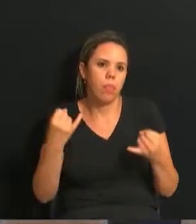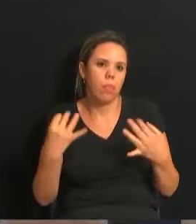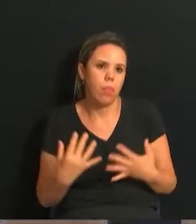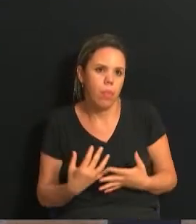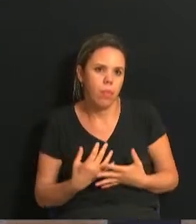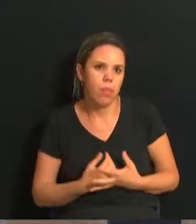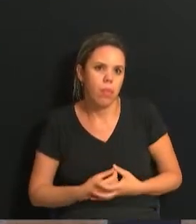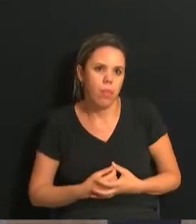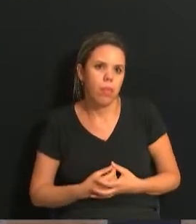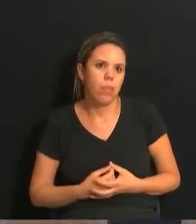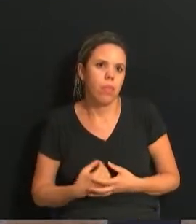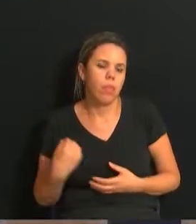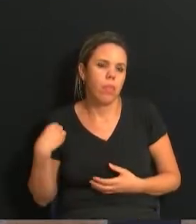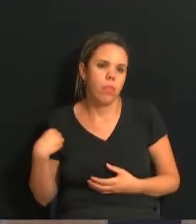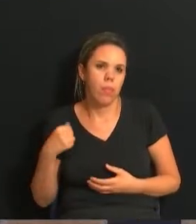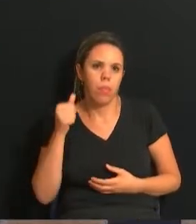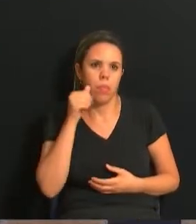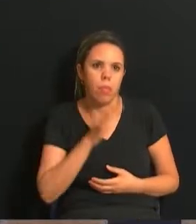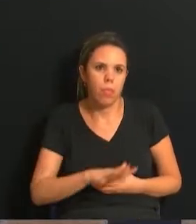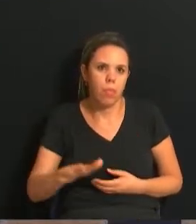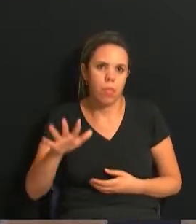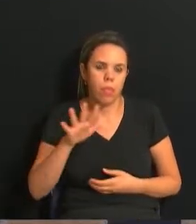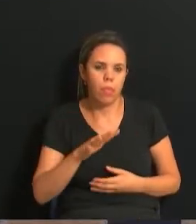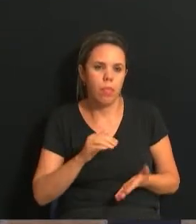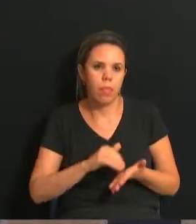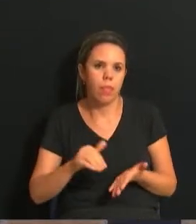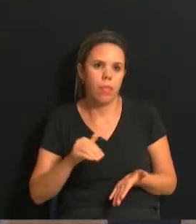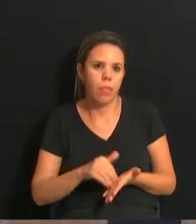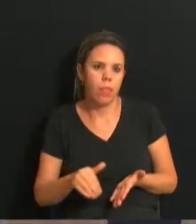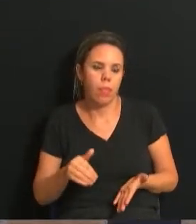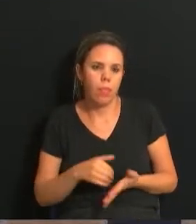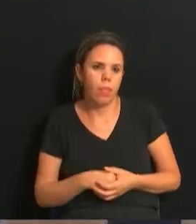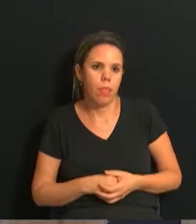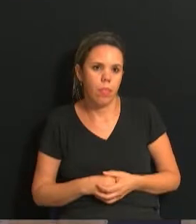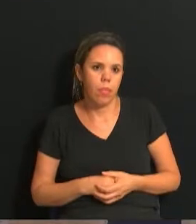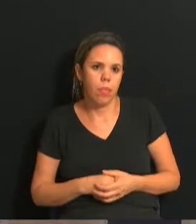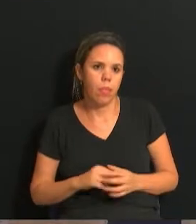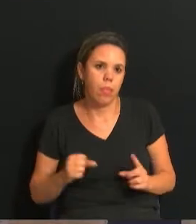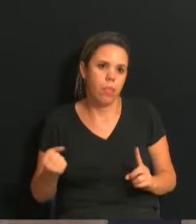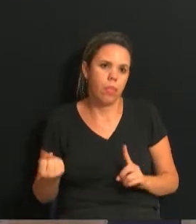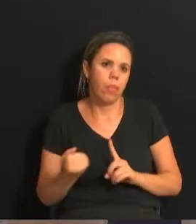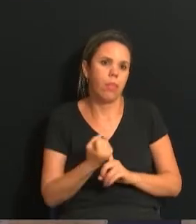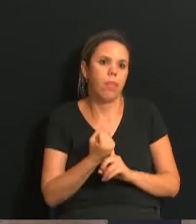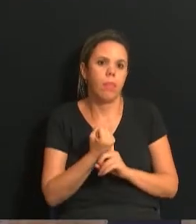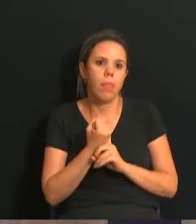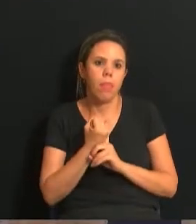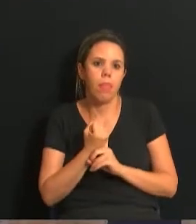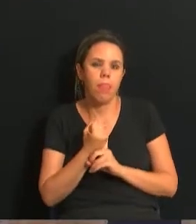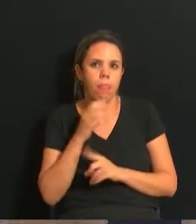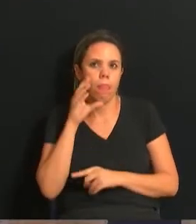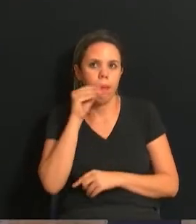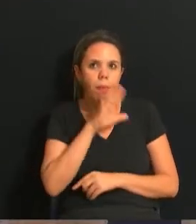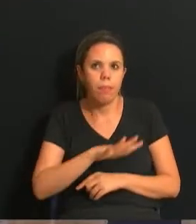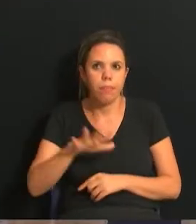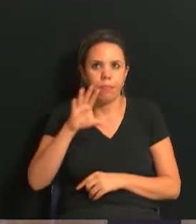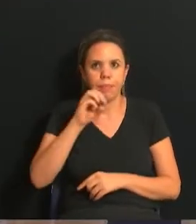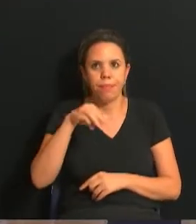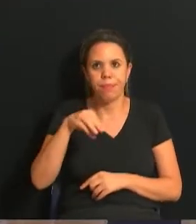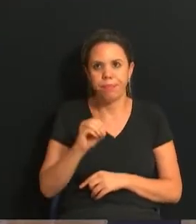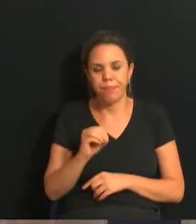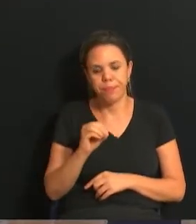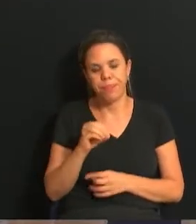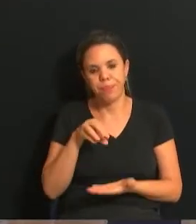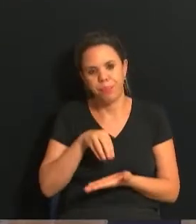a Coordenadoria da Mulher, com a presença da secretária da Assistência Social, com os funcionários lá do CEAMO. Nós sabemos